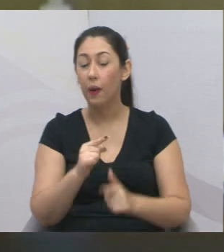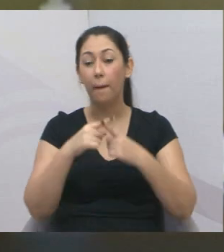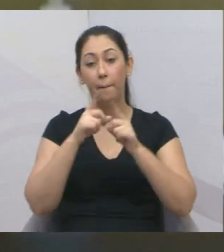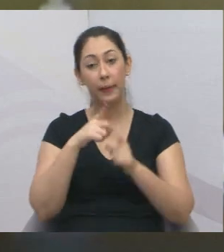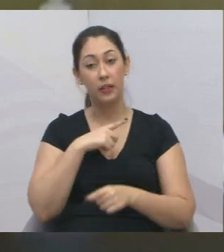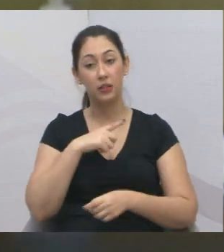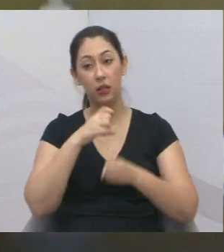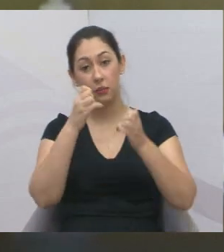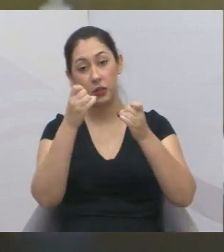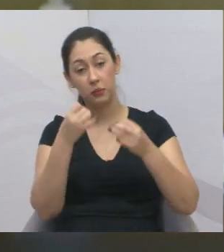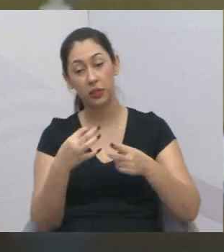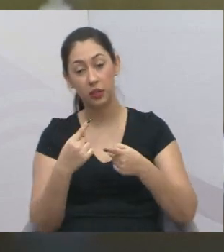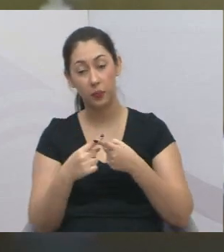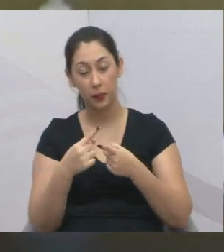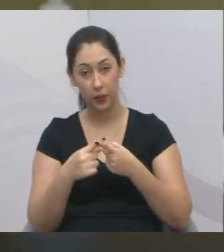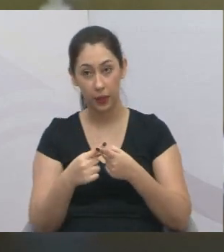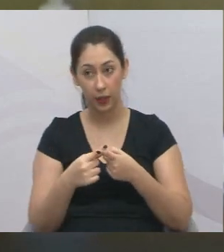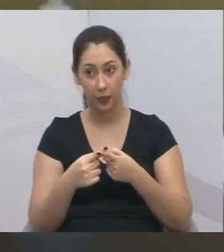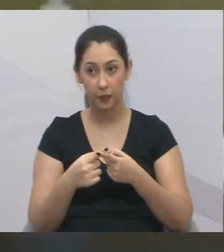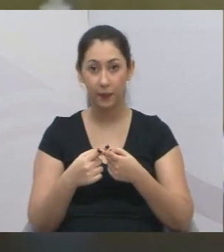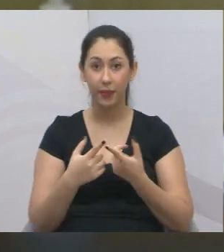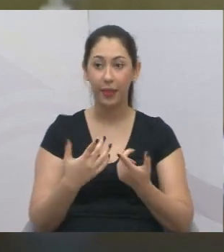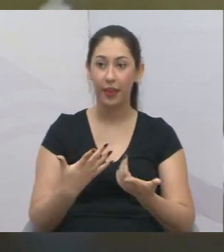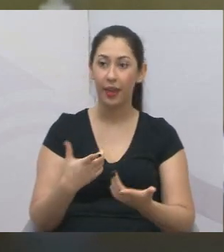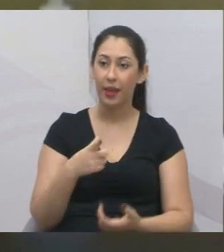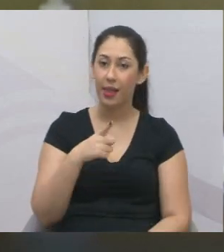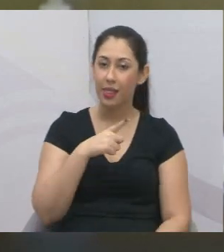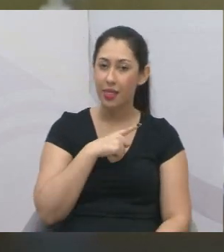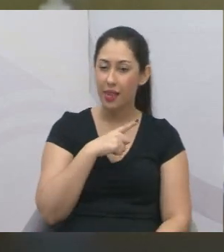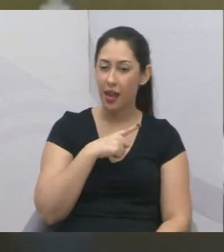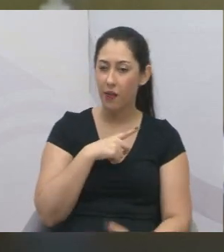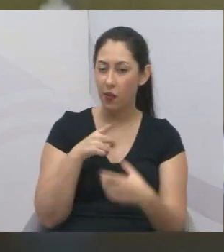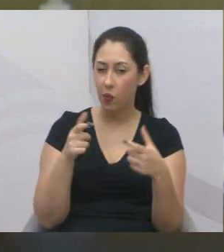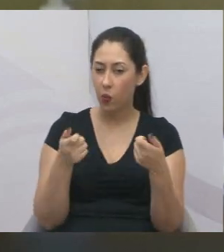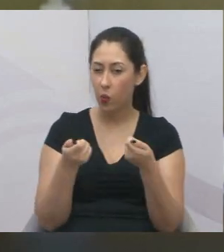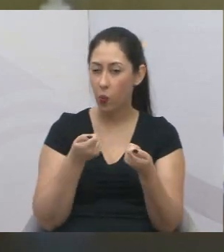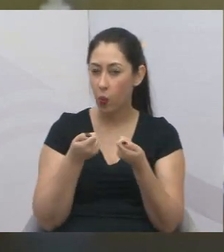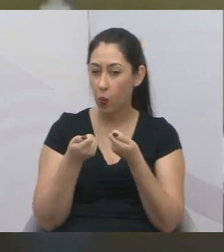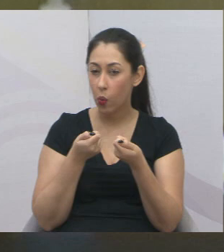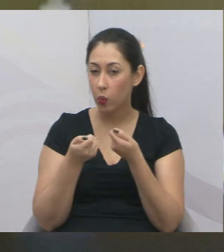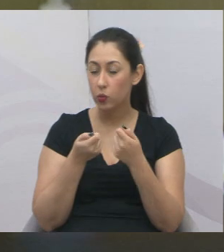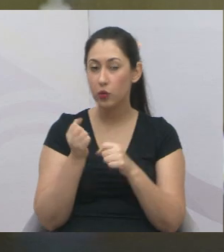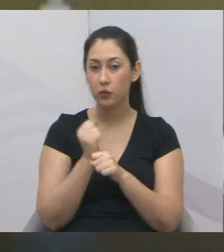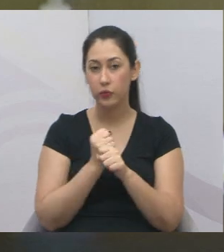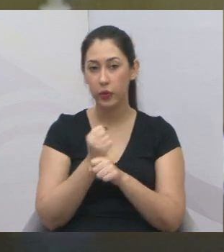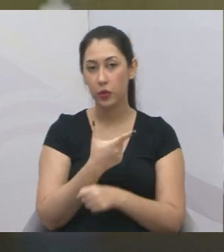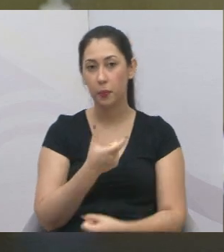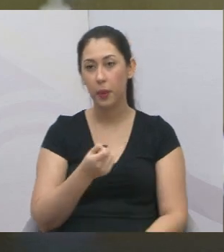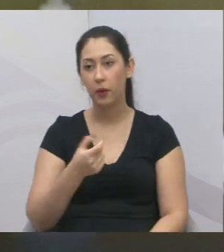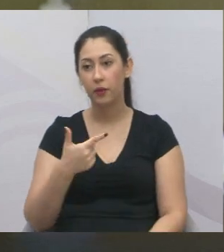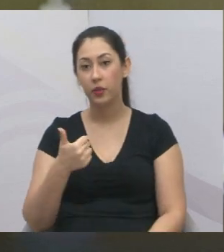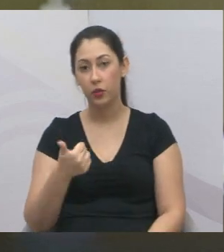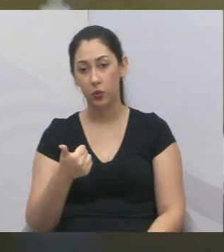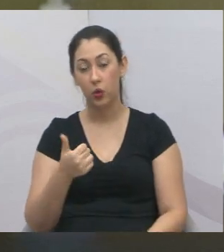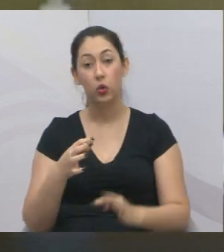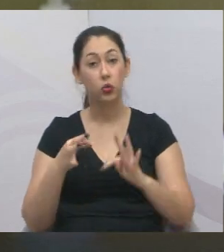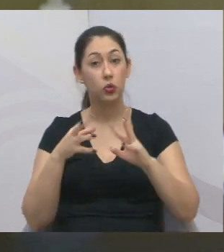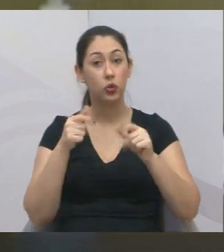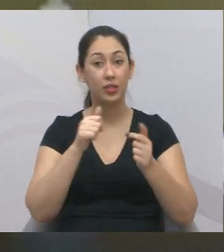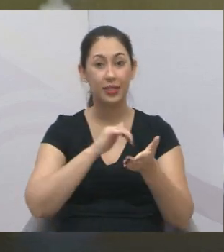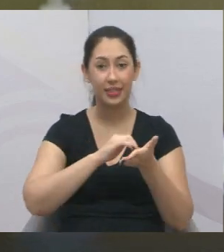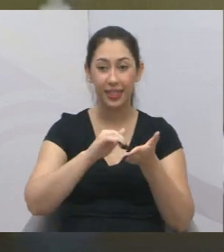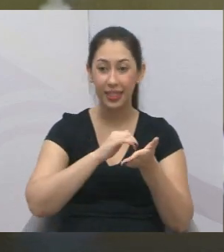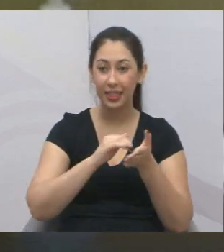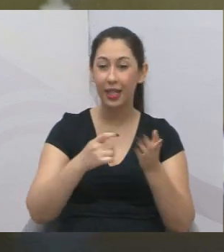explicação, justamente porque houve um contingenciamento durante esse período de 2021, em que todas as secretarias